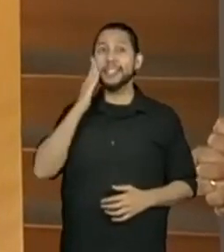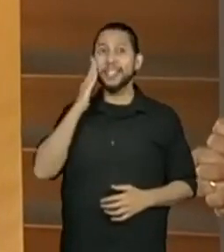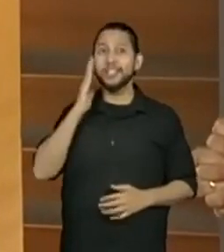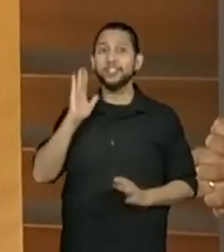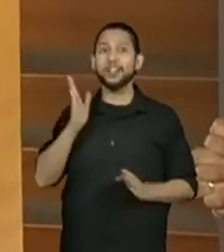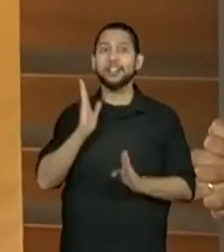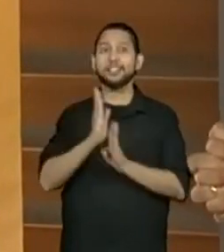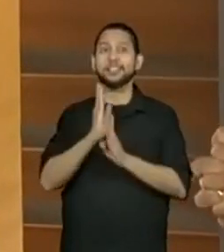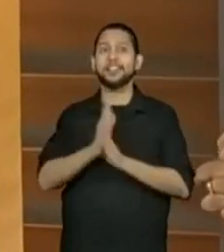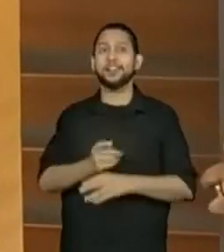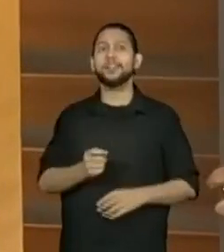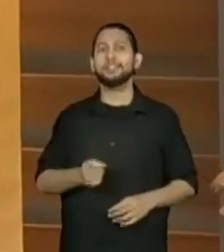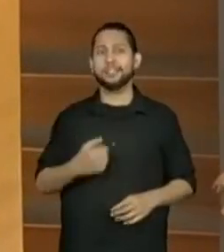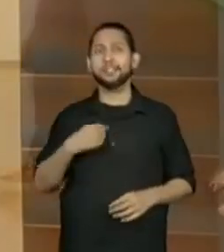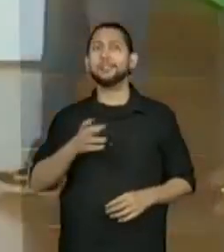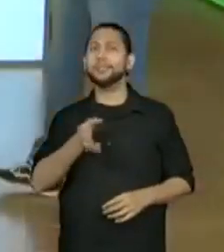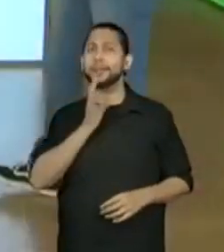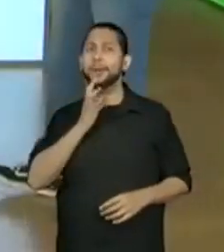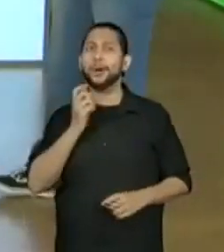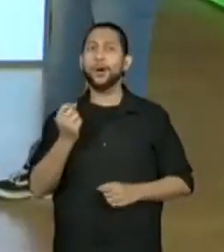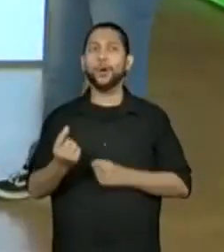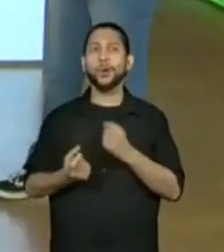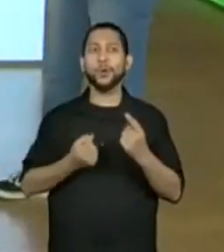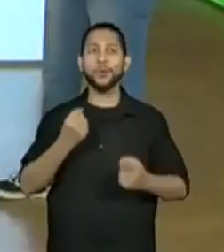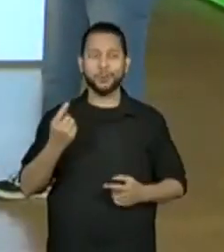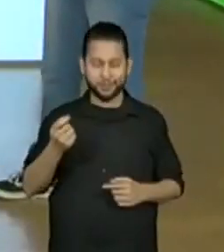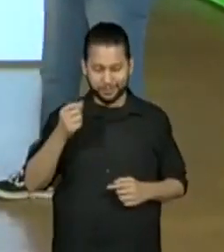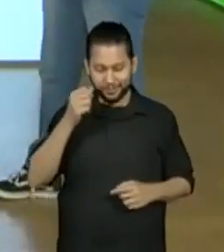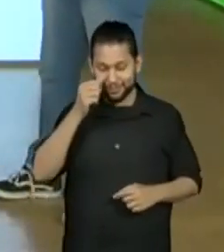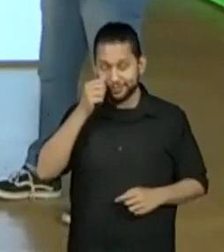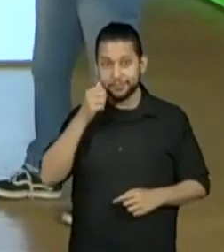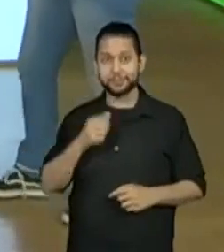está. Quase. Quase.